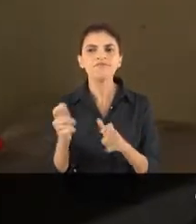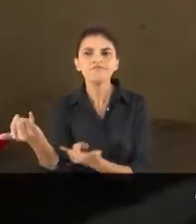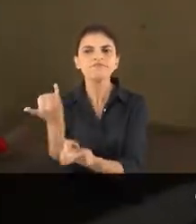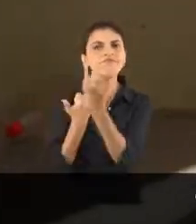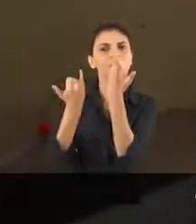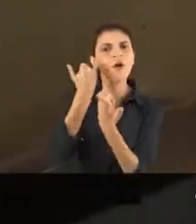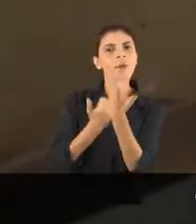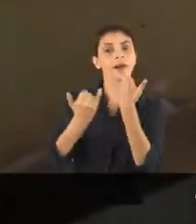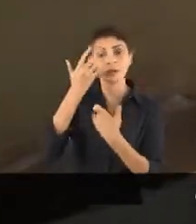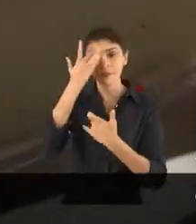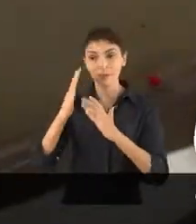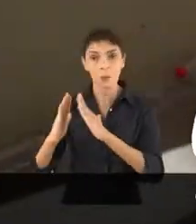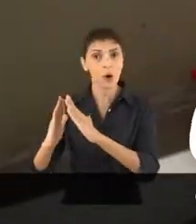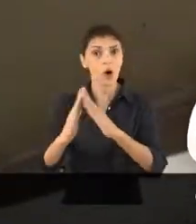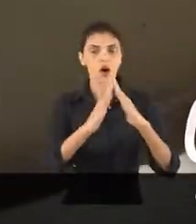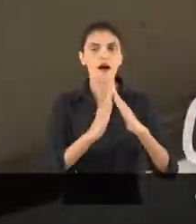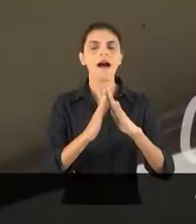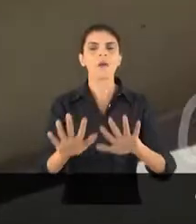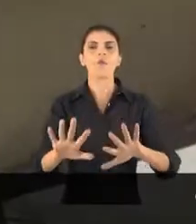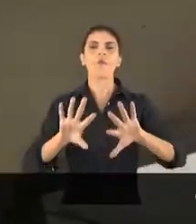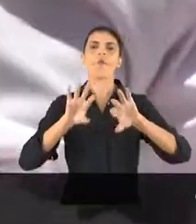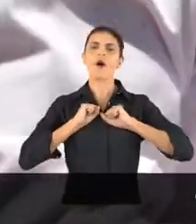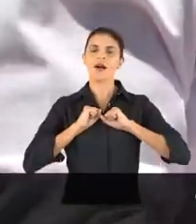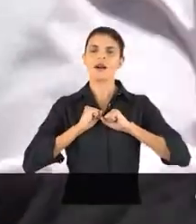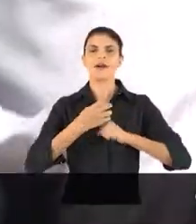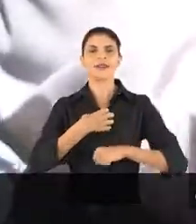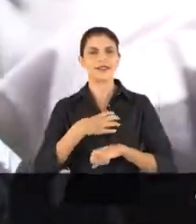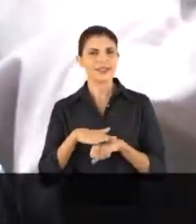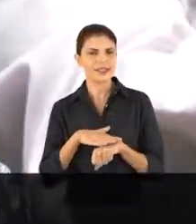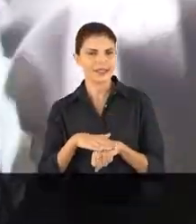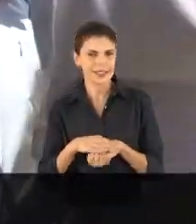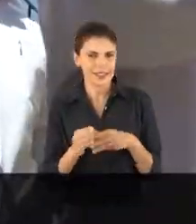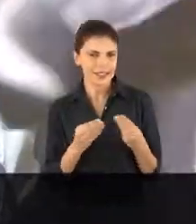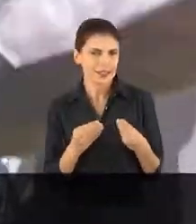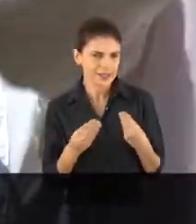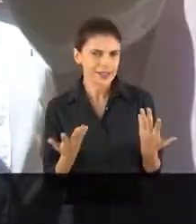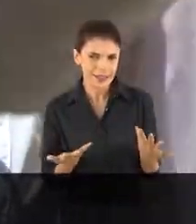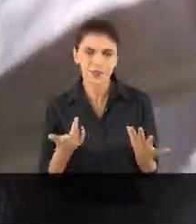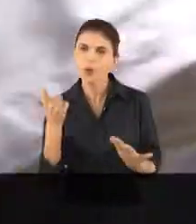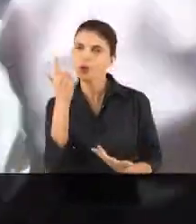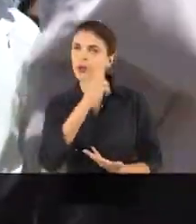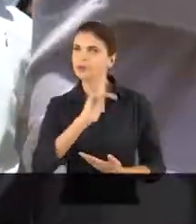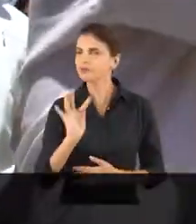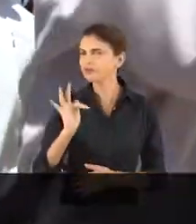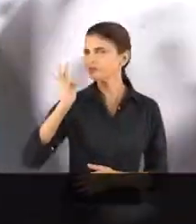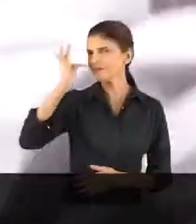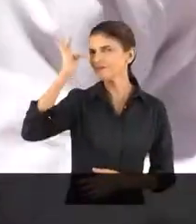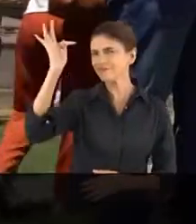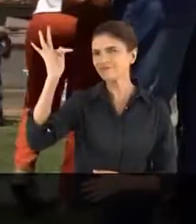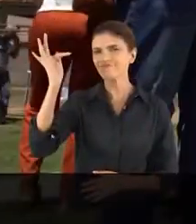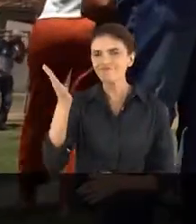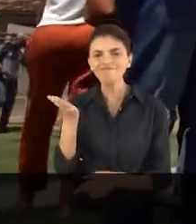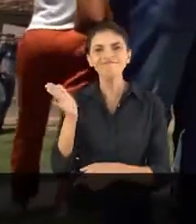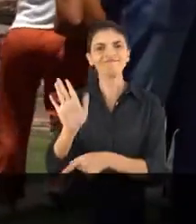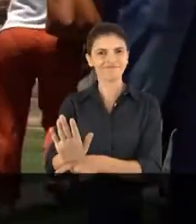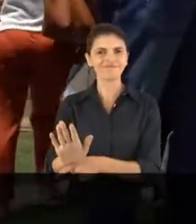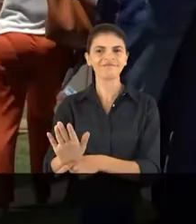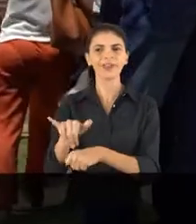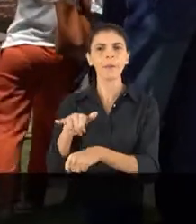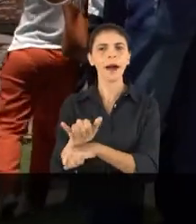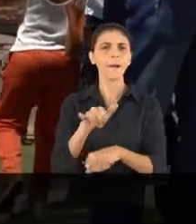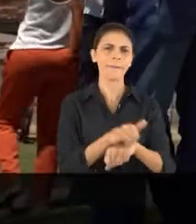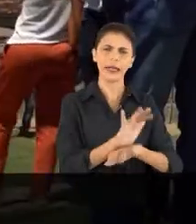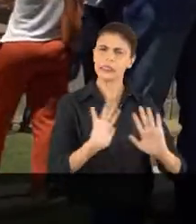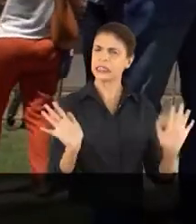ouvindo os moradores que a gente vai adquirindo certa sensibilidade para que a gente, se Deus quiser, num futuro, não venha